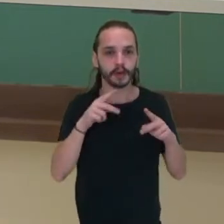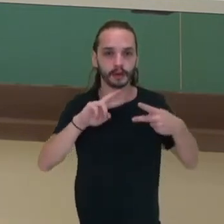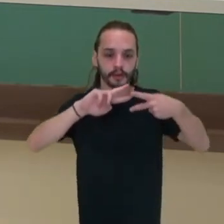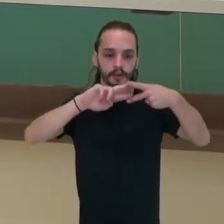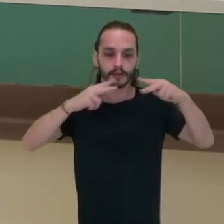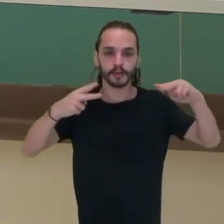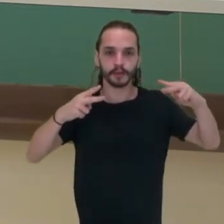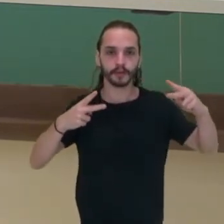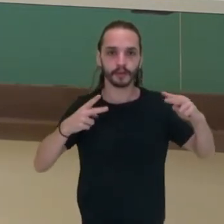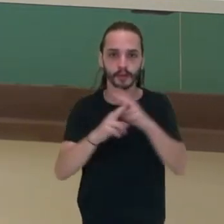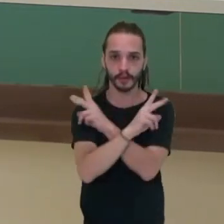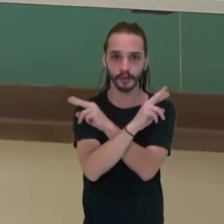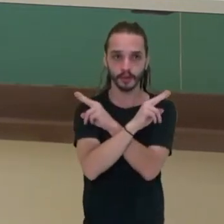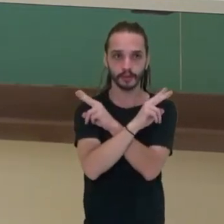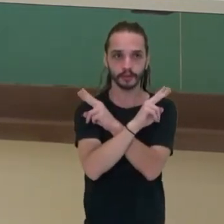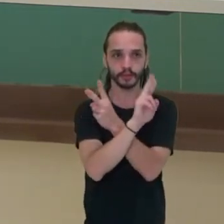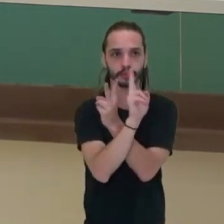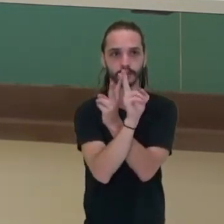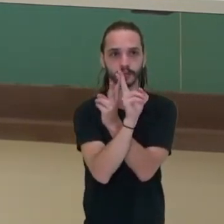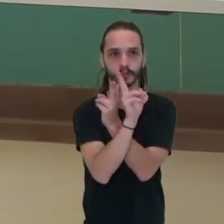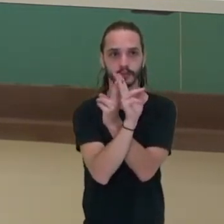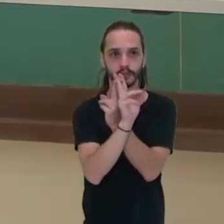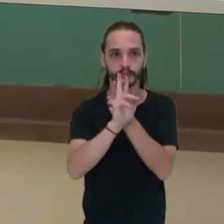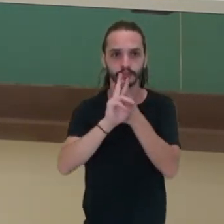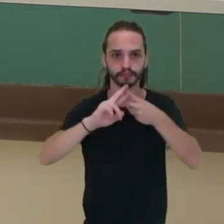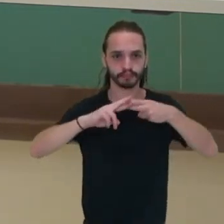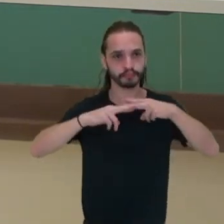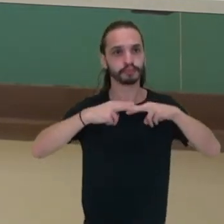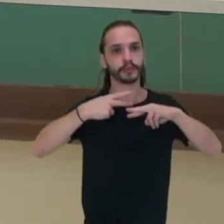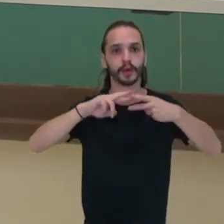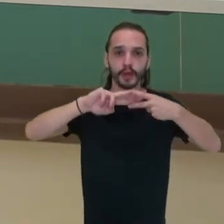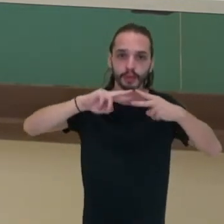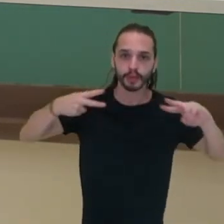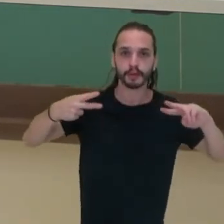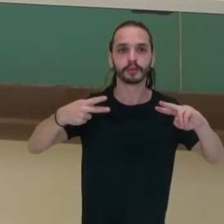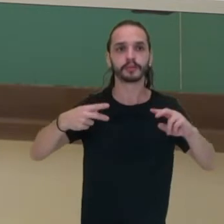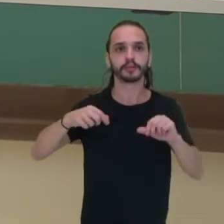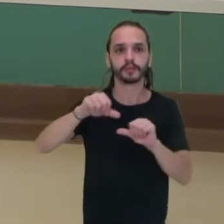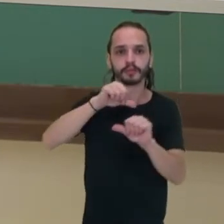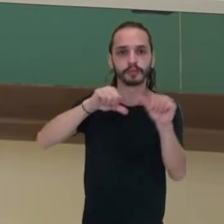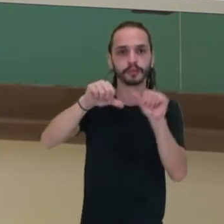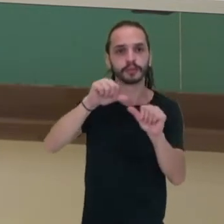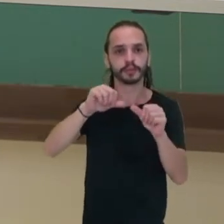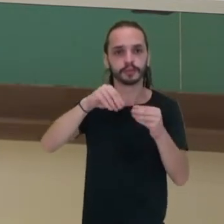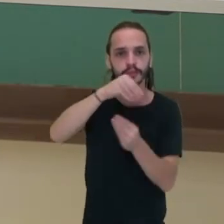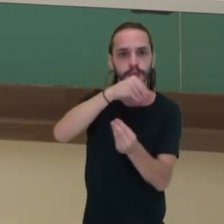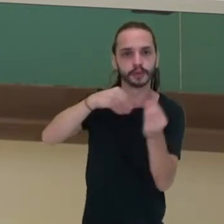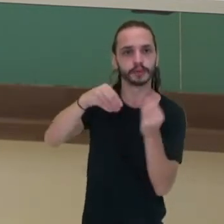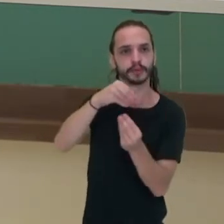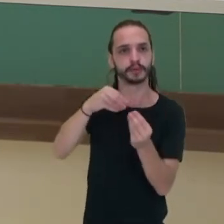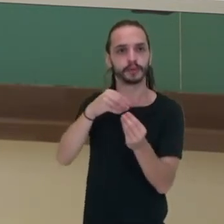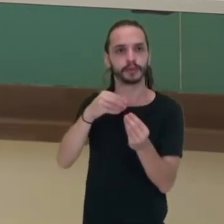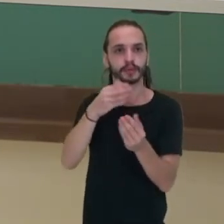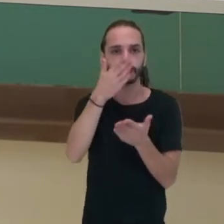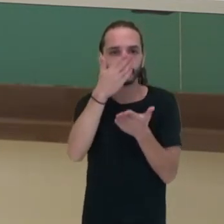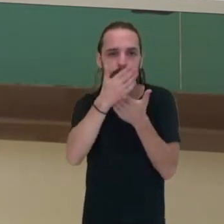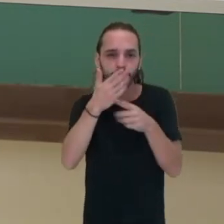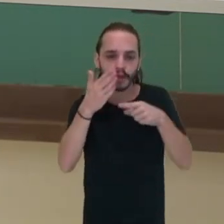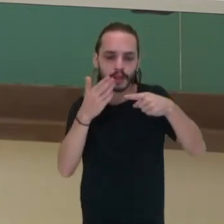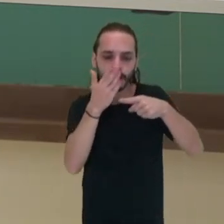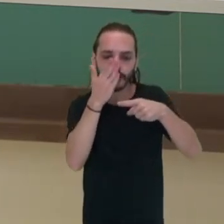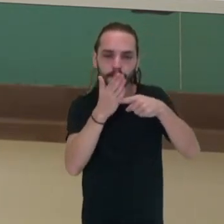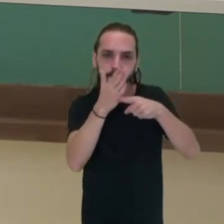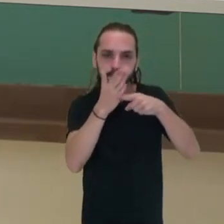colocar assim, as perninhas ali, né? E fazem uma troca de pedaços entre eles, fazendo com que genes que estariam